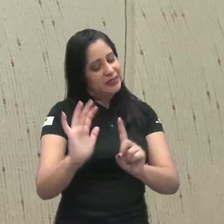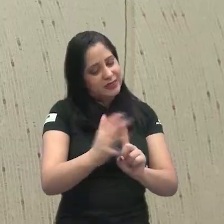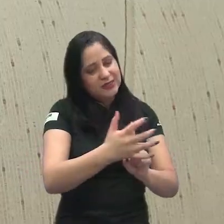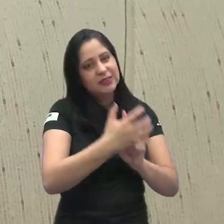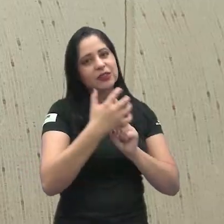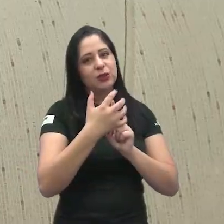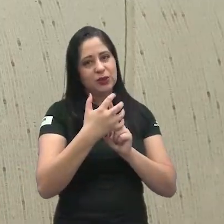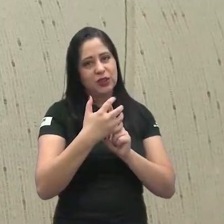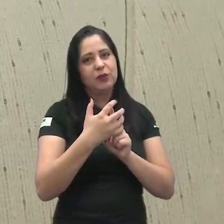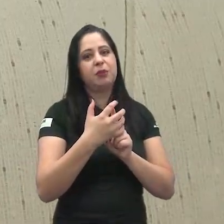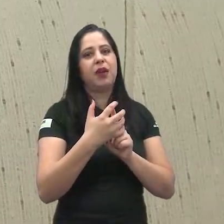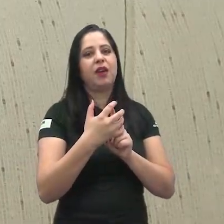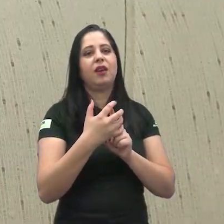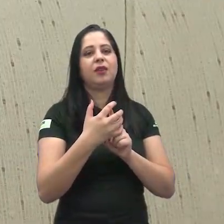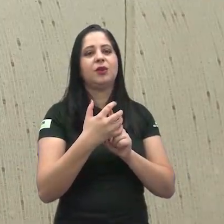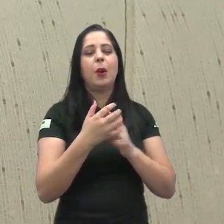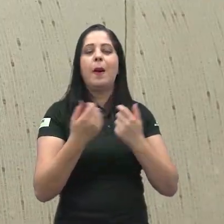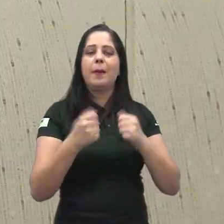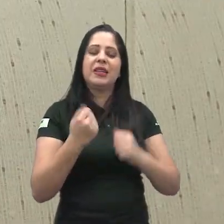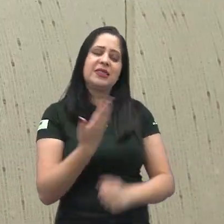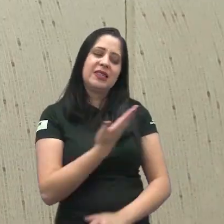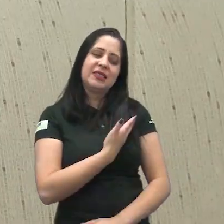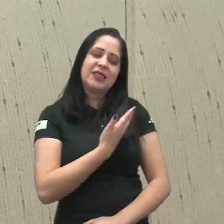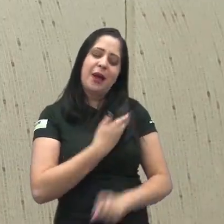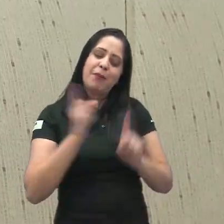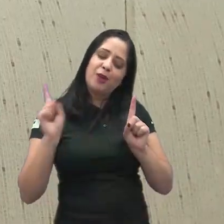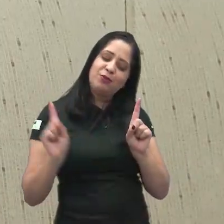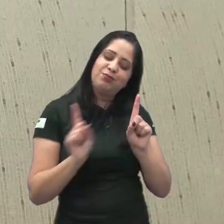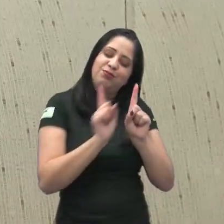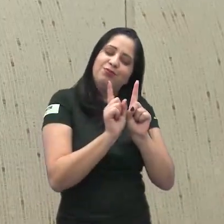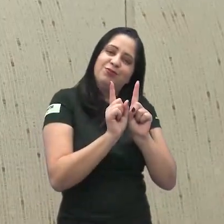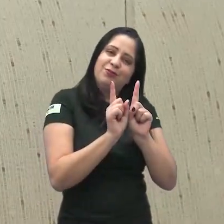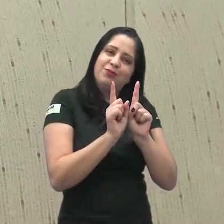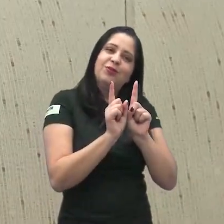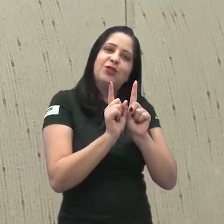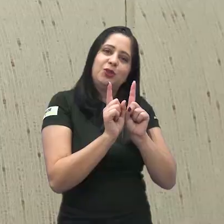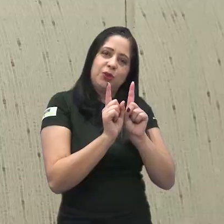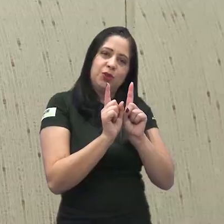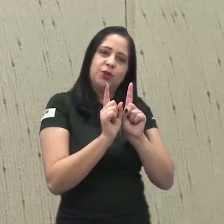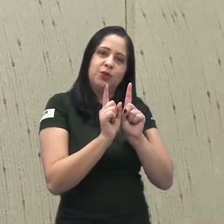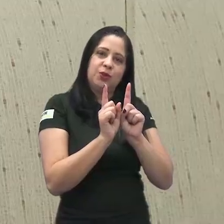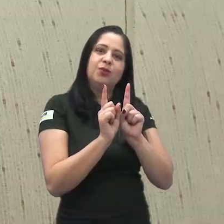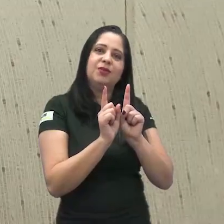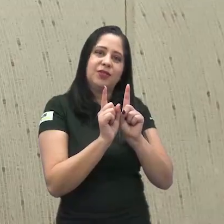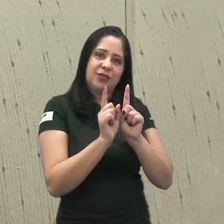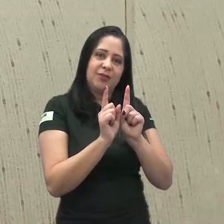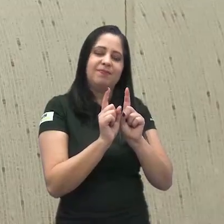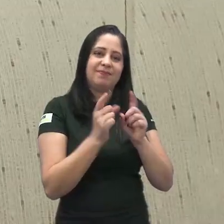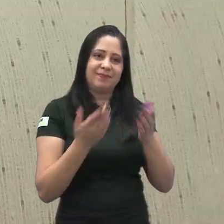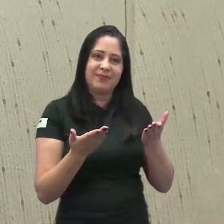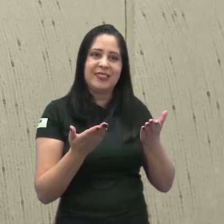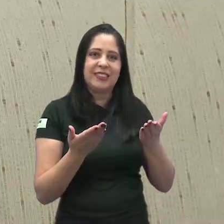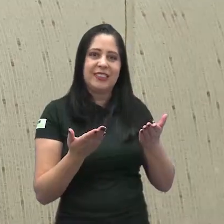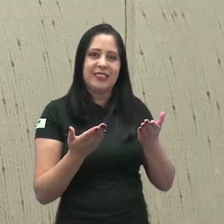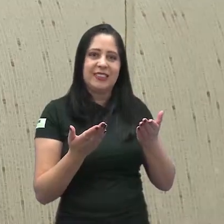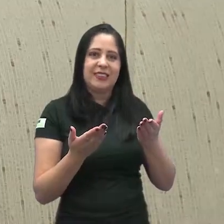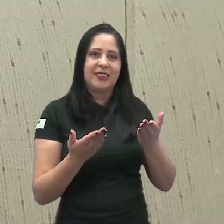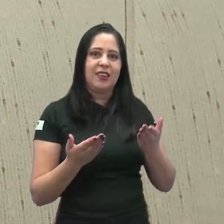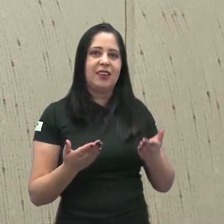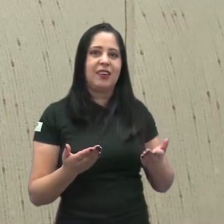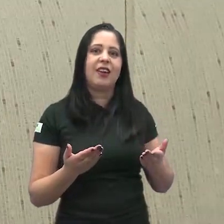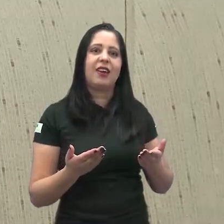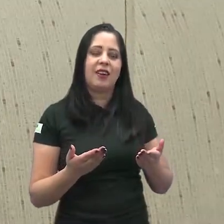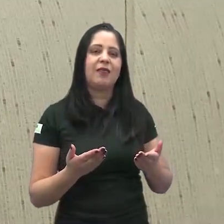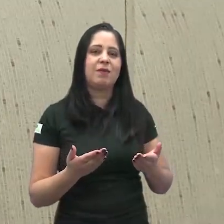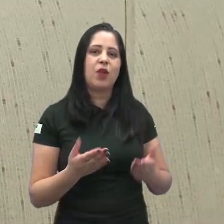né, de um ombro amigo, de alguém para fazer alguma coisa porque a outra não teve jeito de fazer. Eu